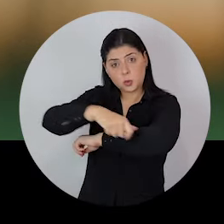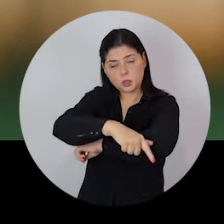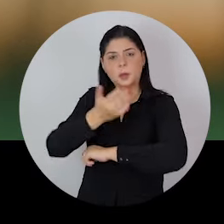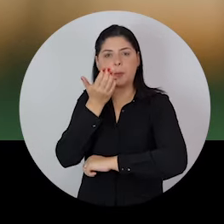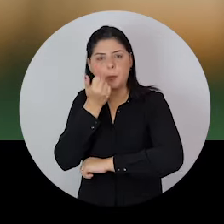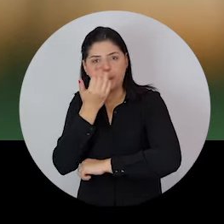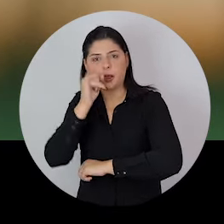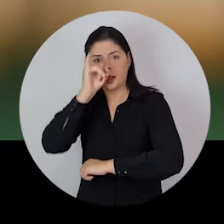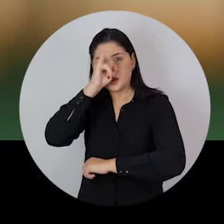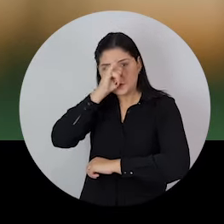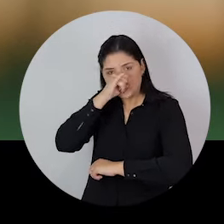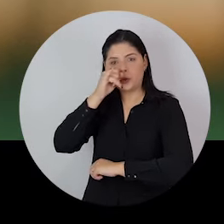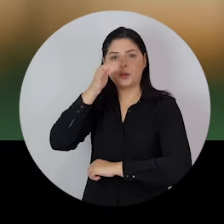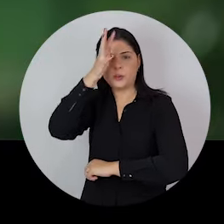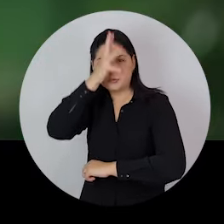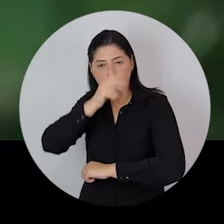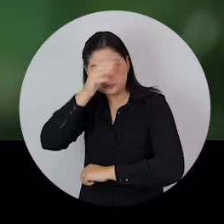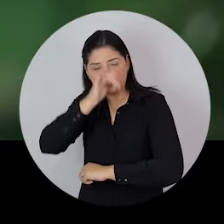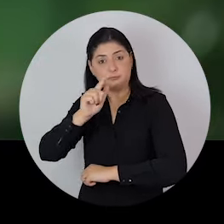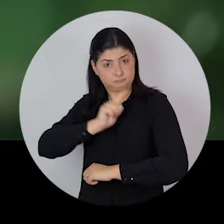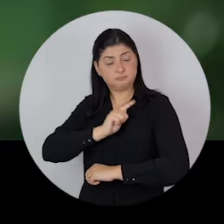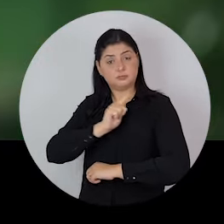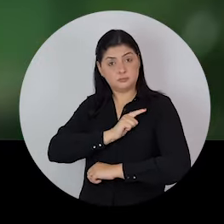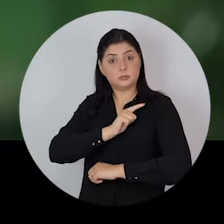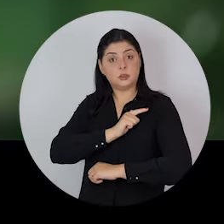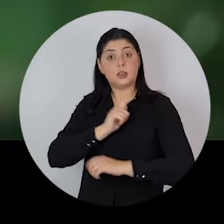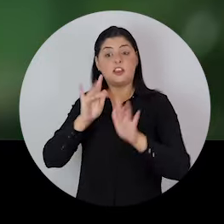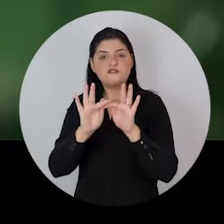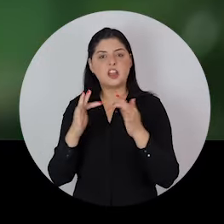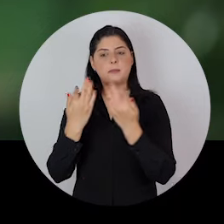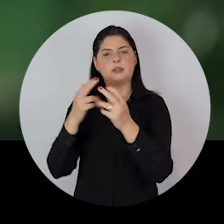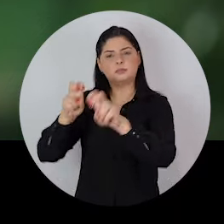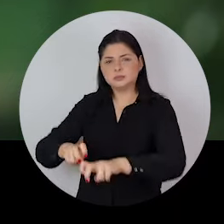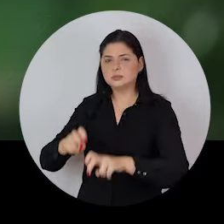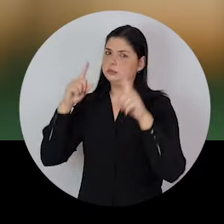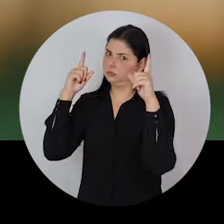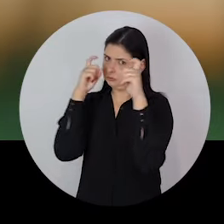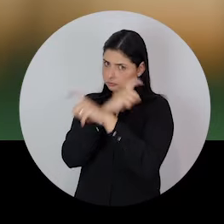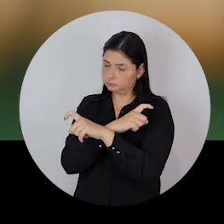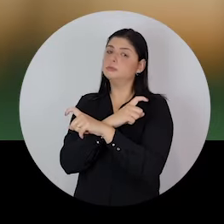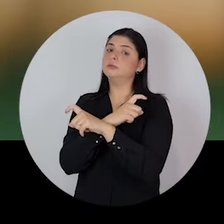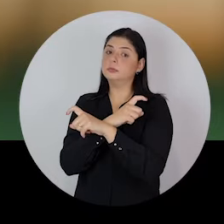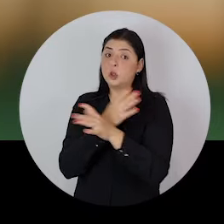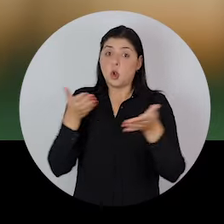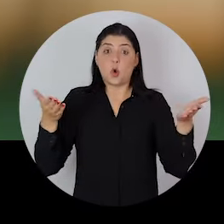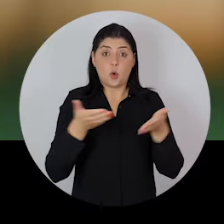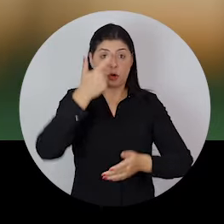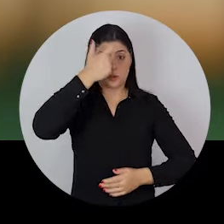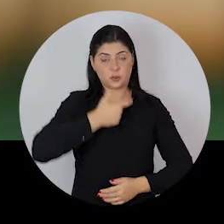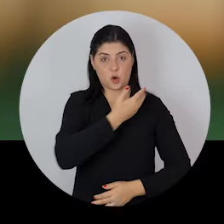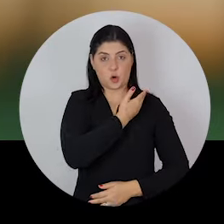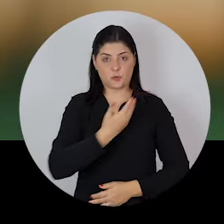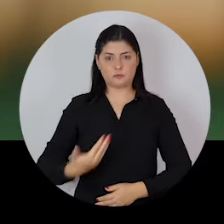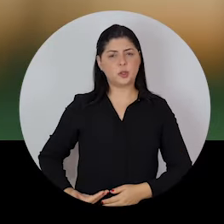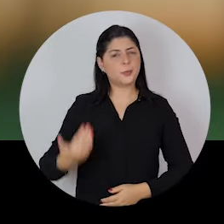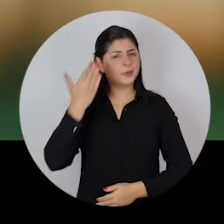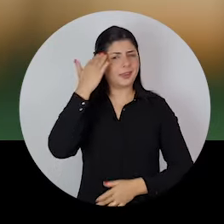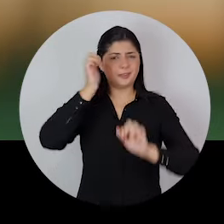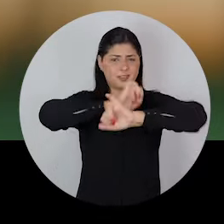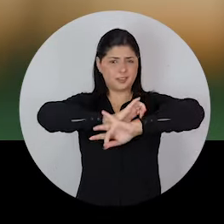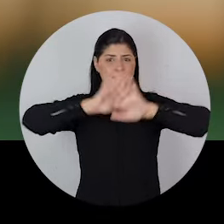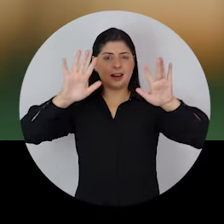criava porco galinha e na agricultura familiar a gente tinha muita dificuldade Então hoje como o governador eu entendo muito bem